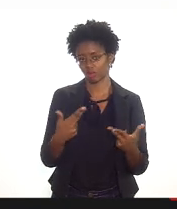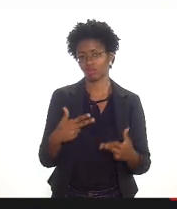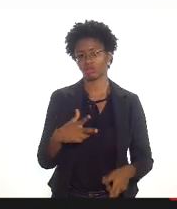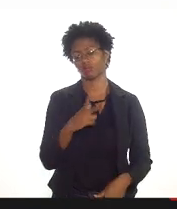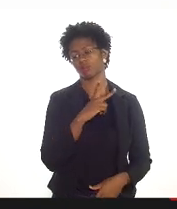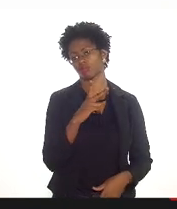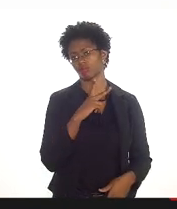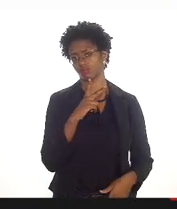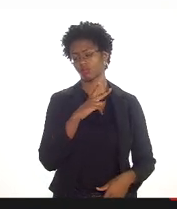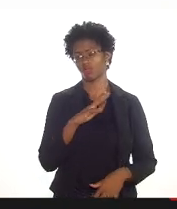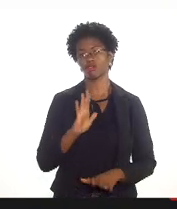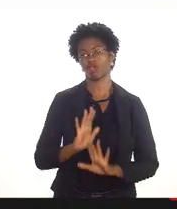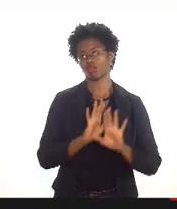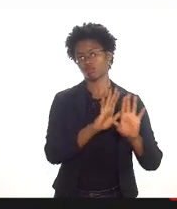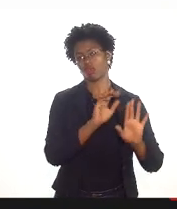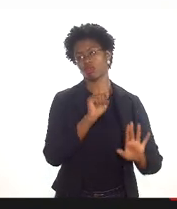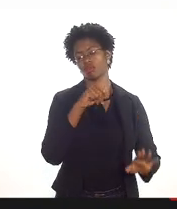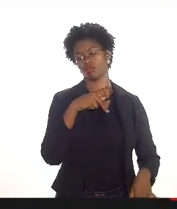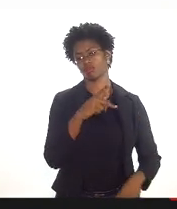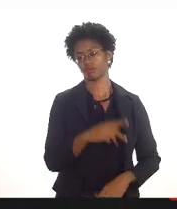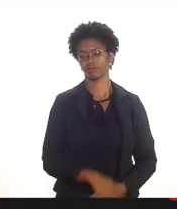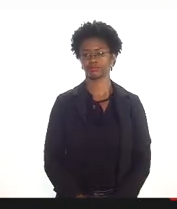a cada empresa.